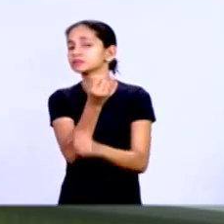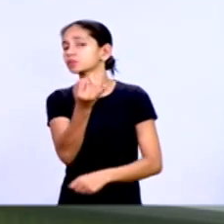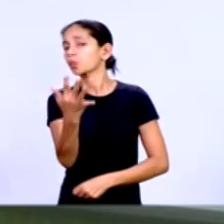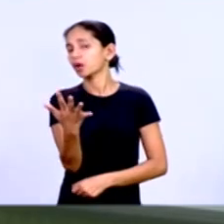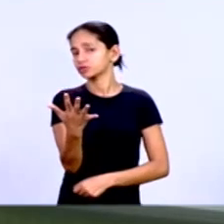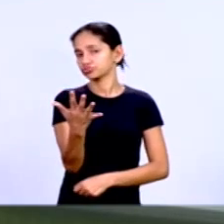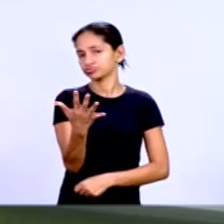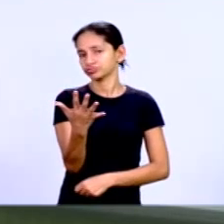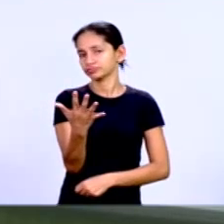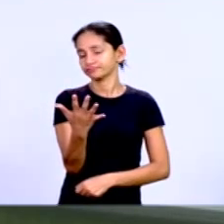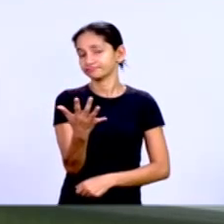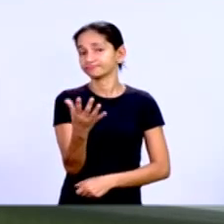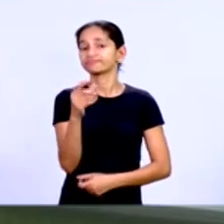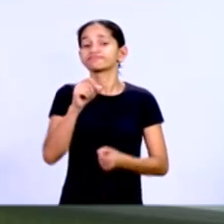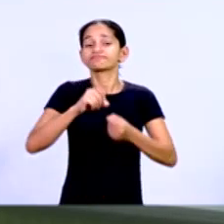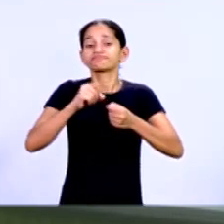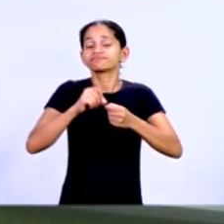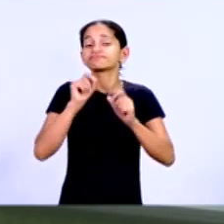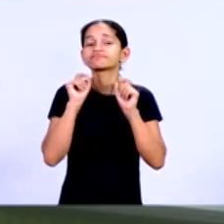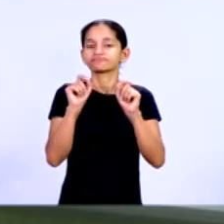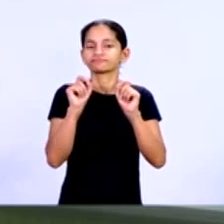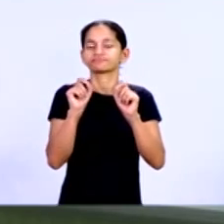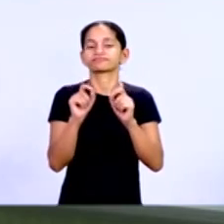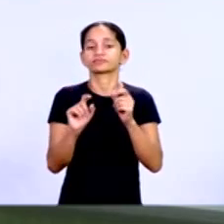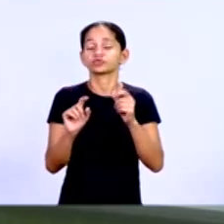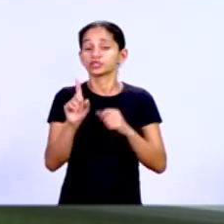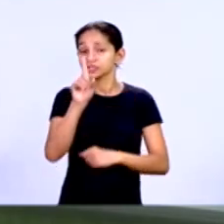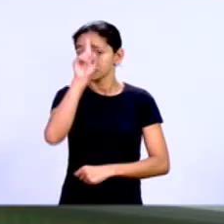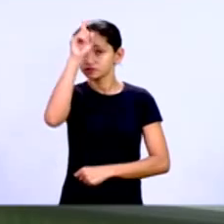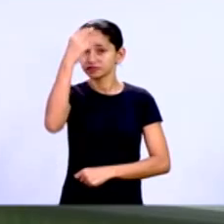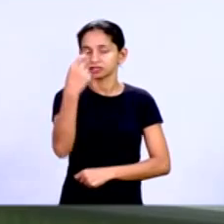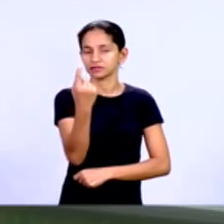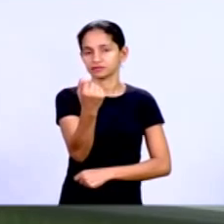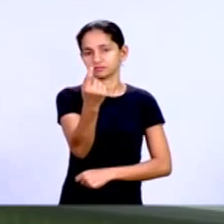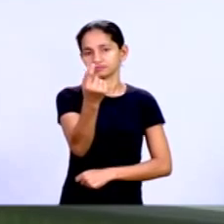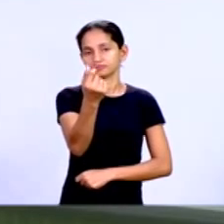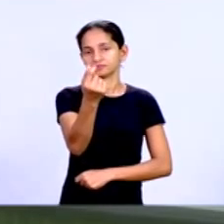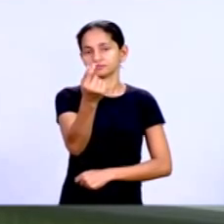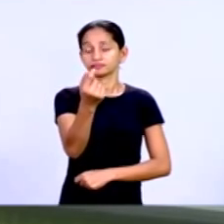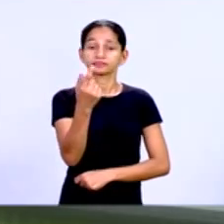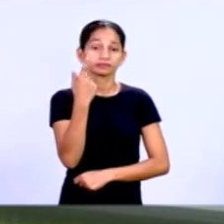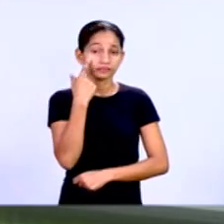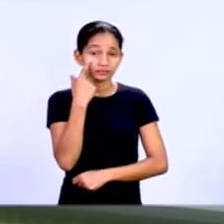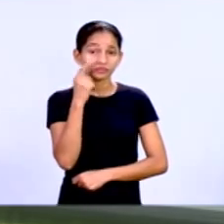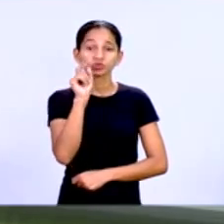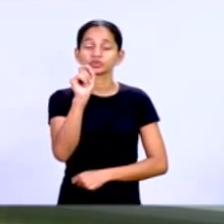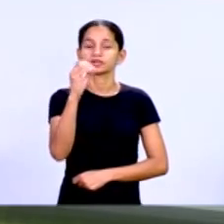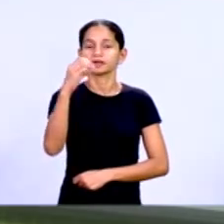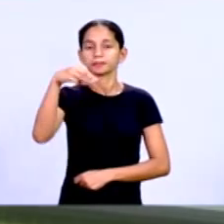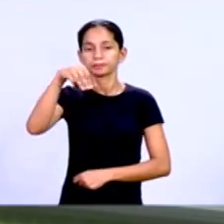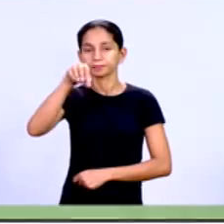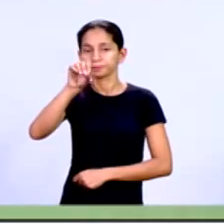serviço dentro desse mercado de troca, foi criado o quê? A moeda. Então vejamos o que é a moeda.